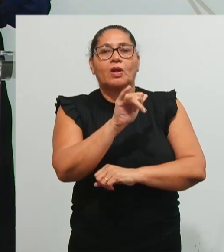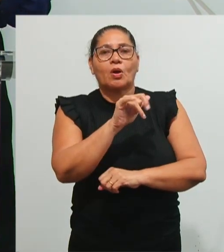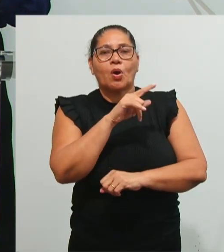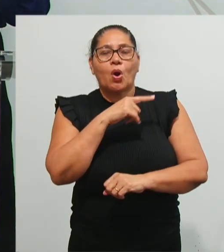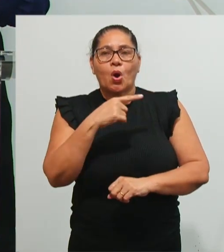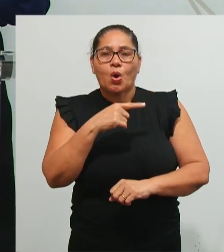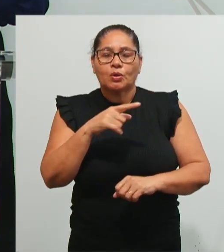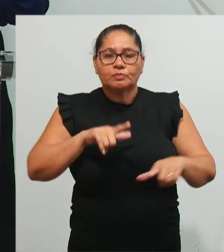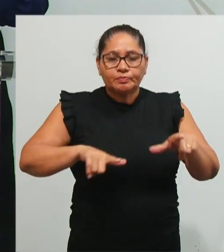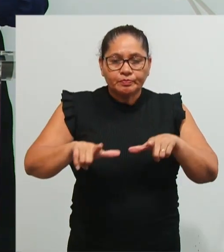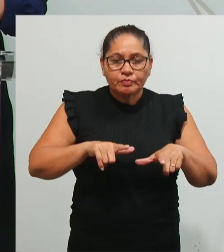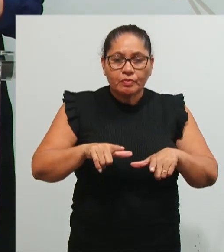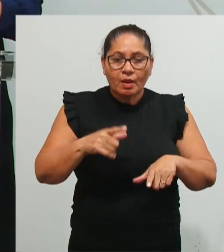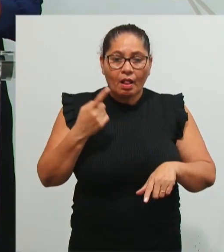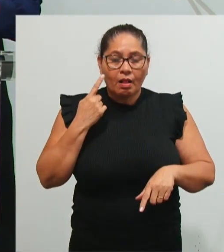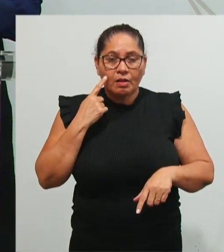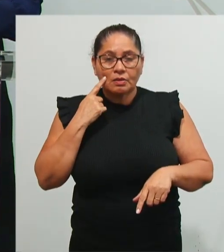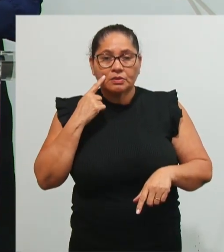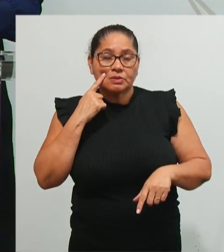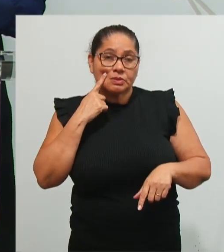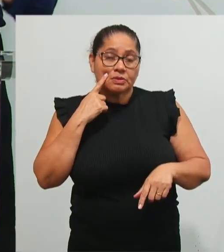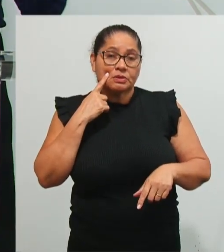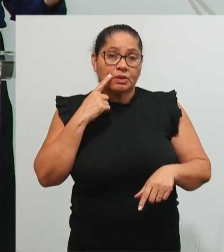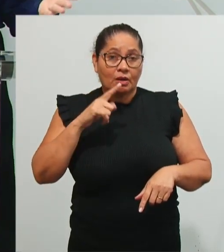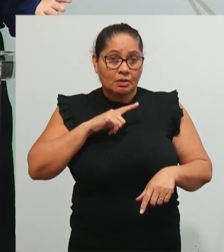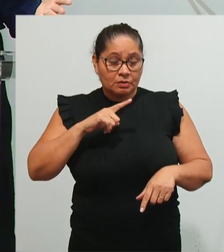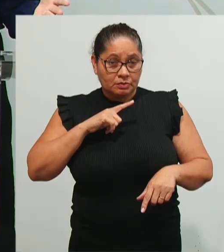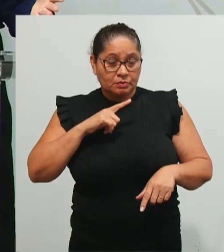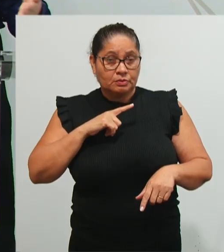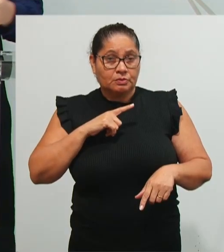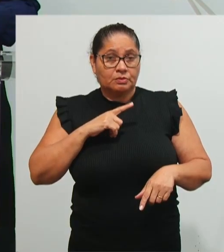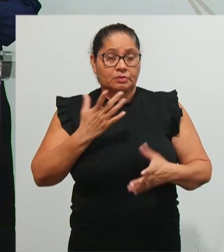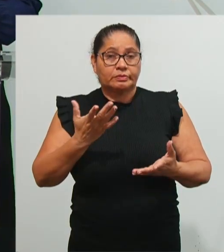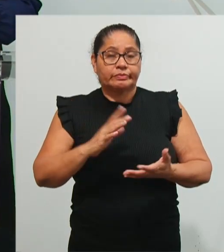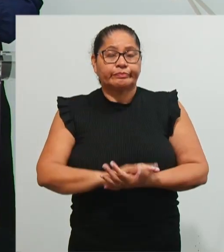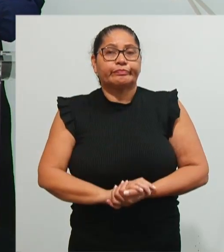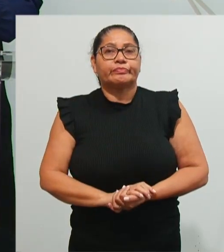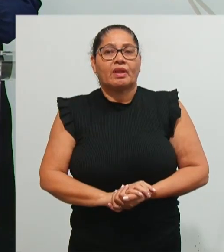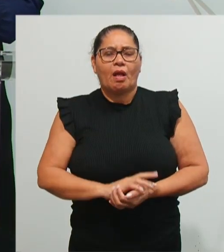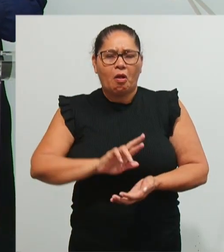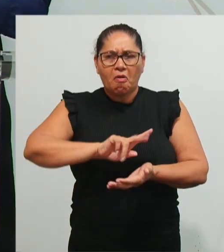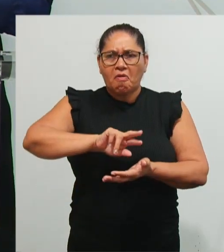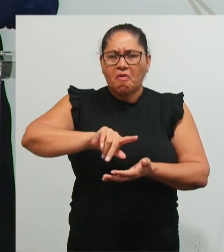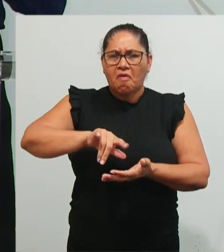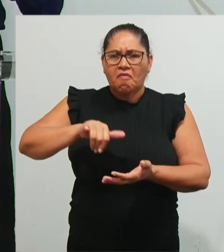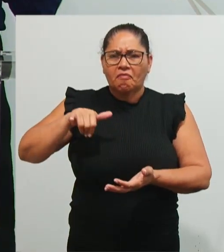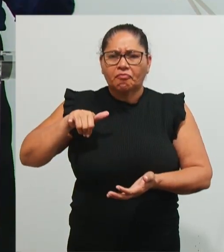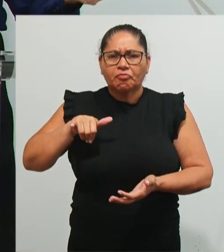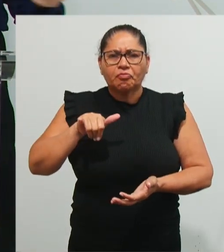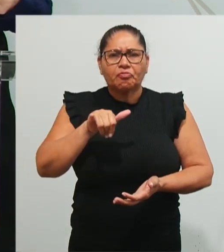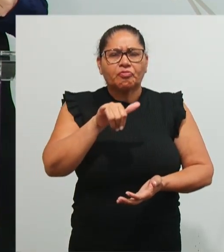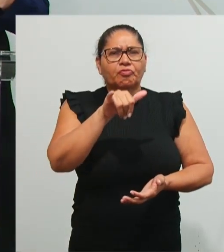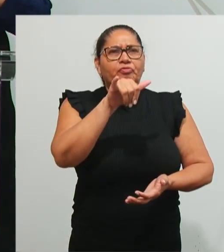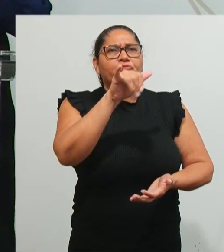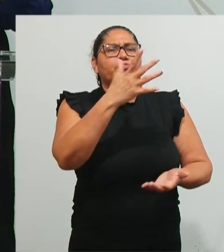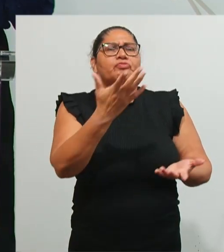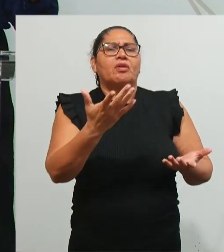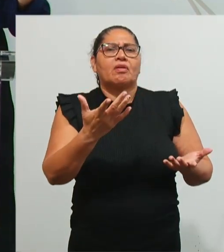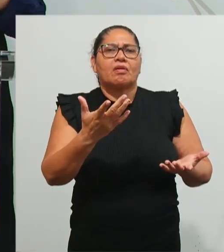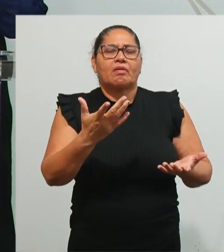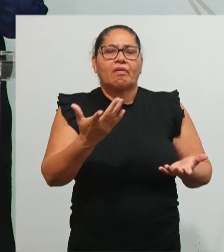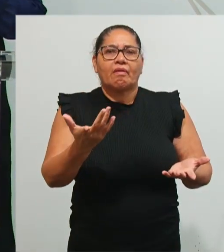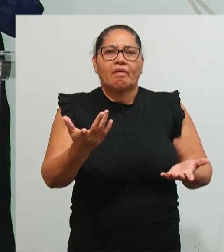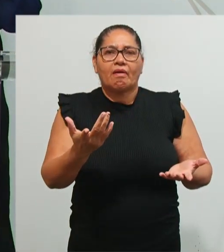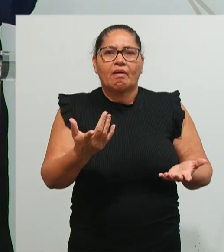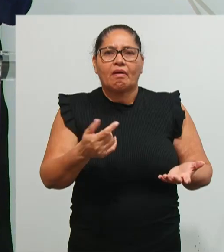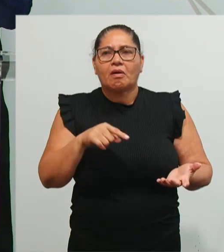A gente vê que transporte aéreo também é uma coisa que tem muito ganho de escala, você vai atuar com uma empresa que tem várias linhas, você não quer viajar com uma empresa